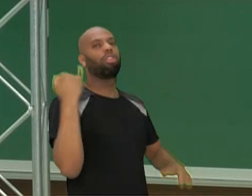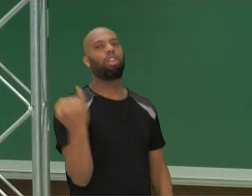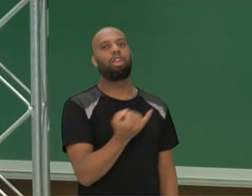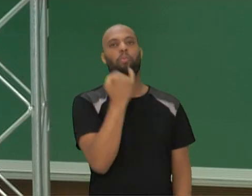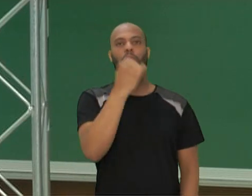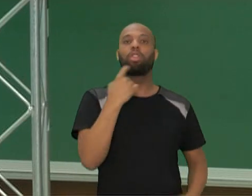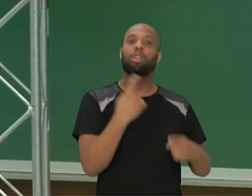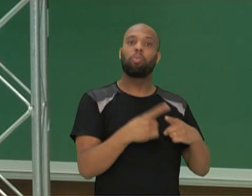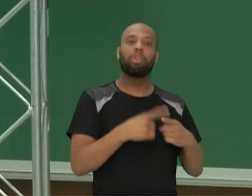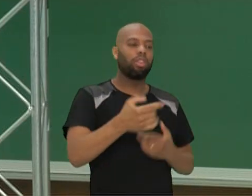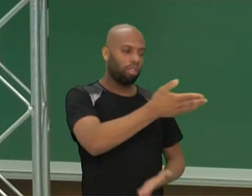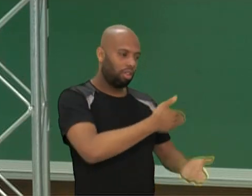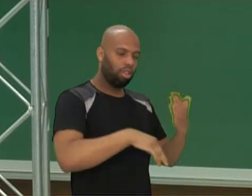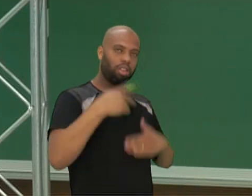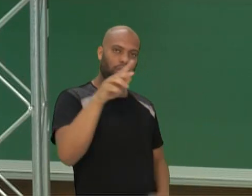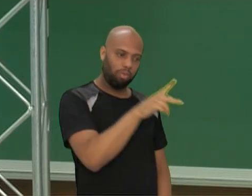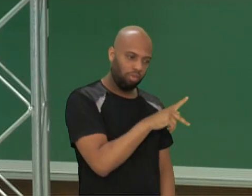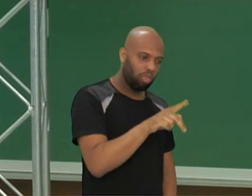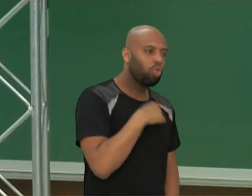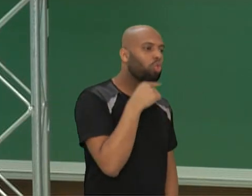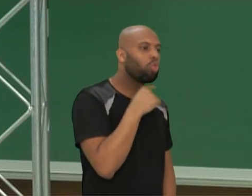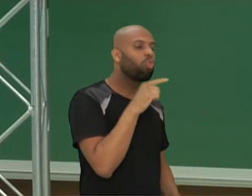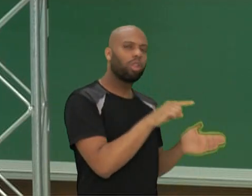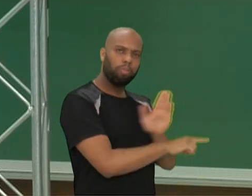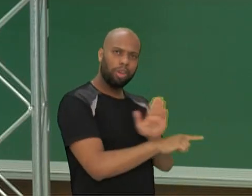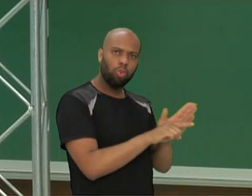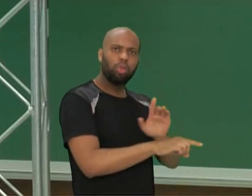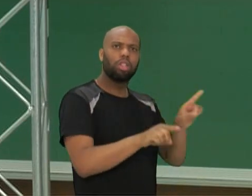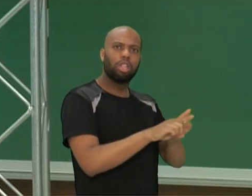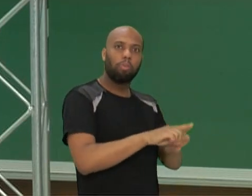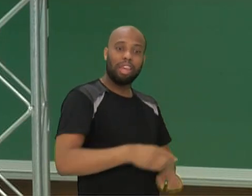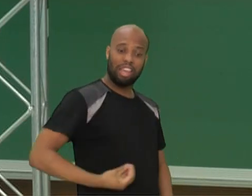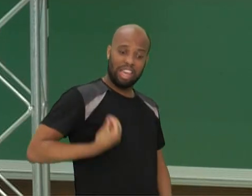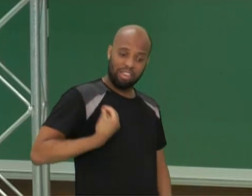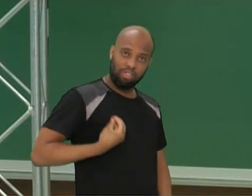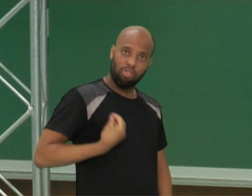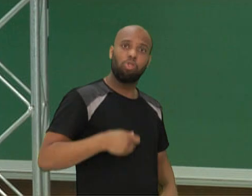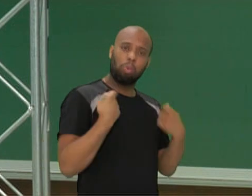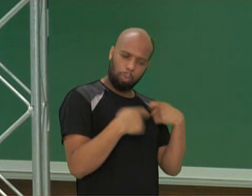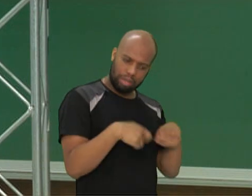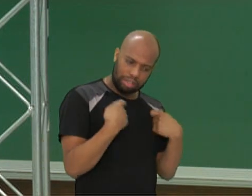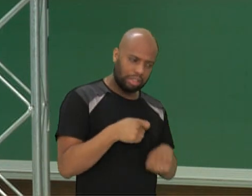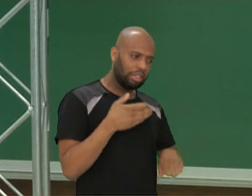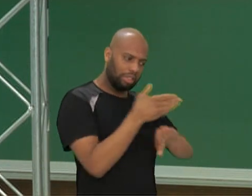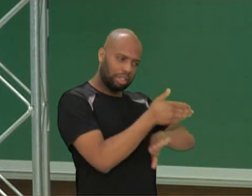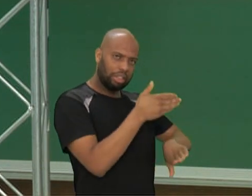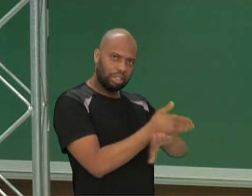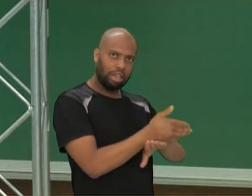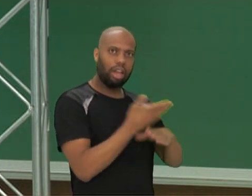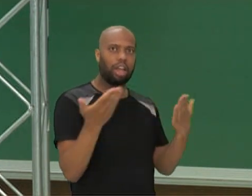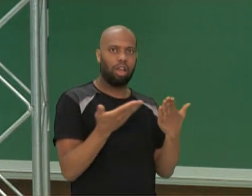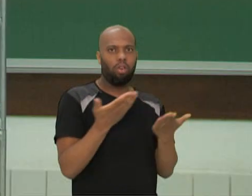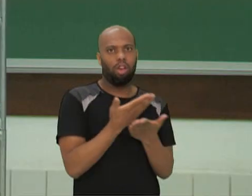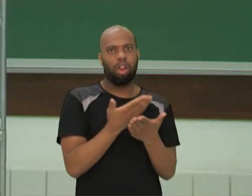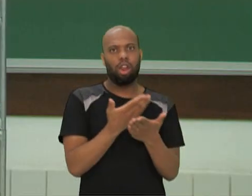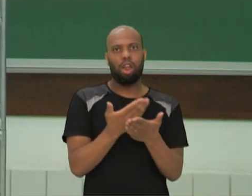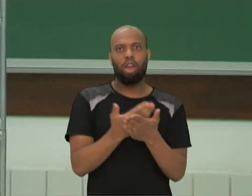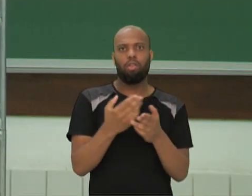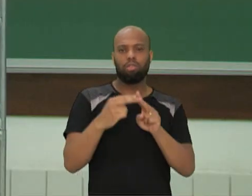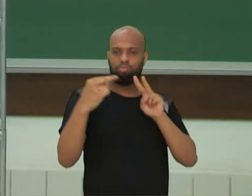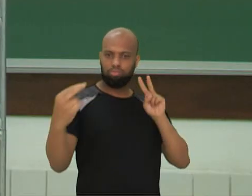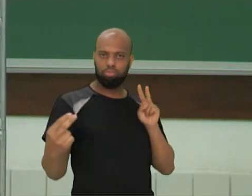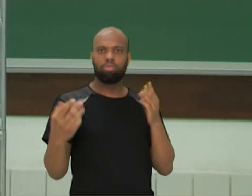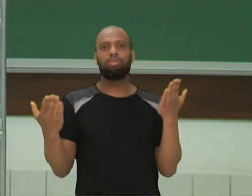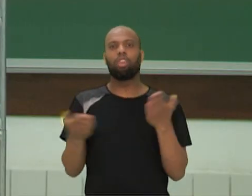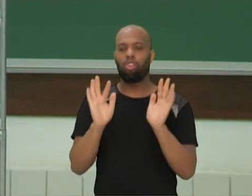para que você possa interagir com seu professor, tirar dúvidas e validar a sua participação nas aulas à distância. No final da nossa